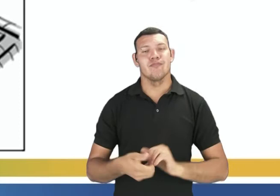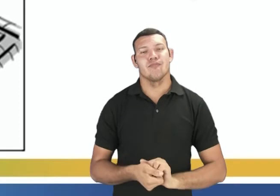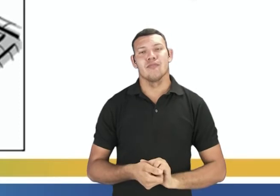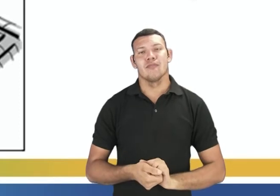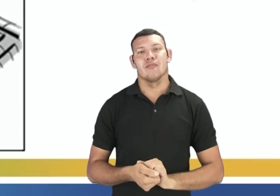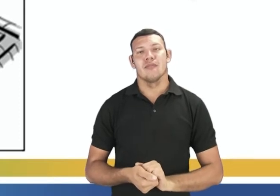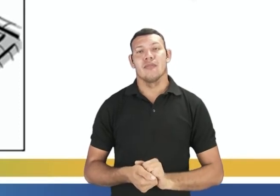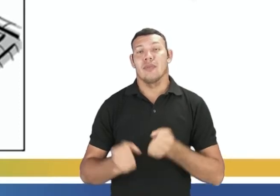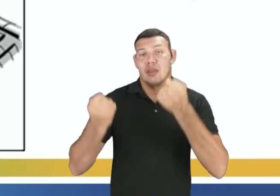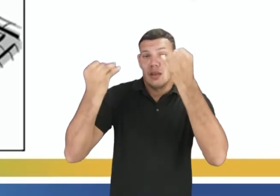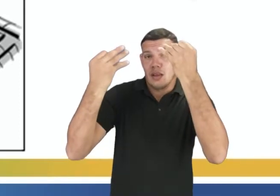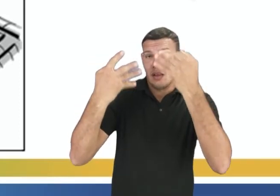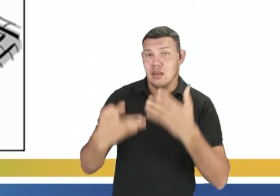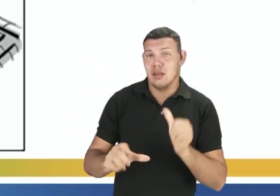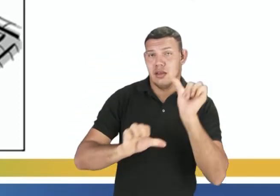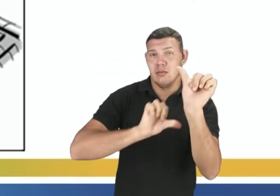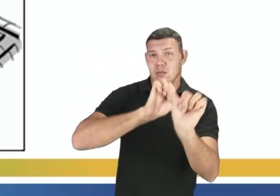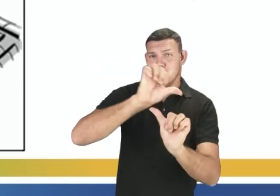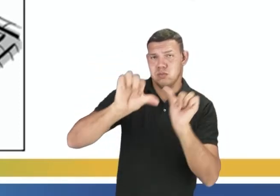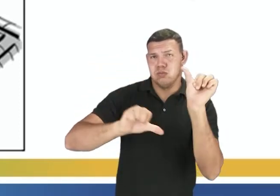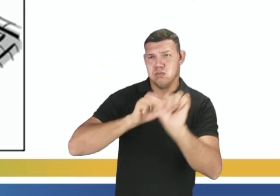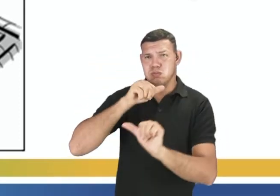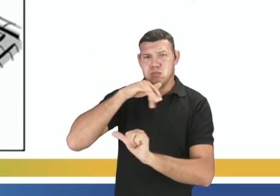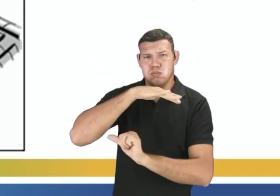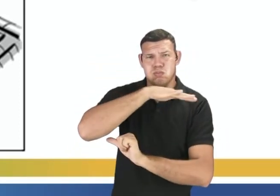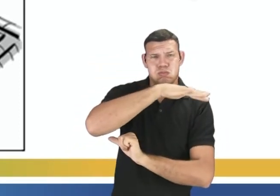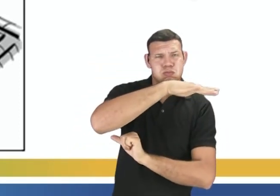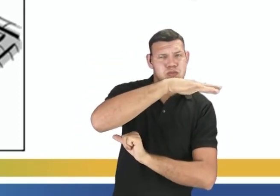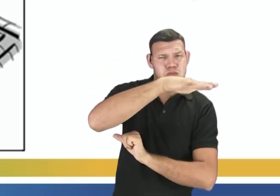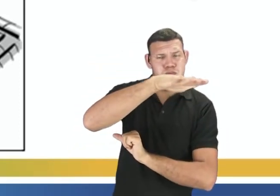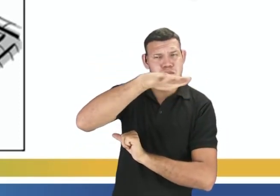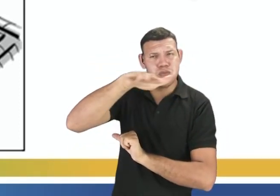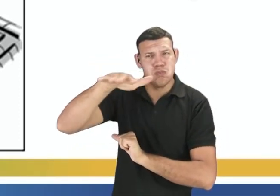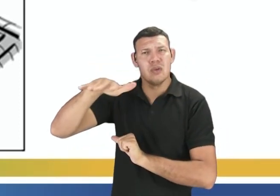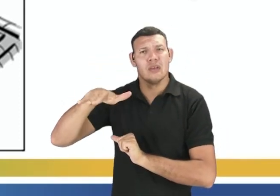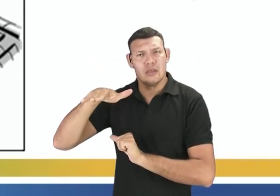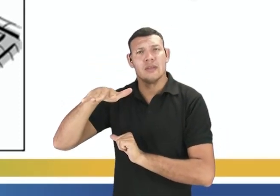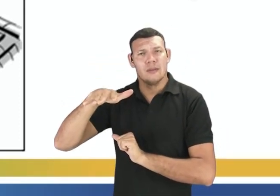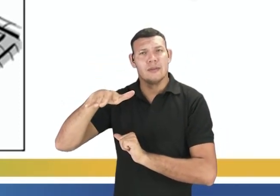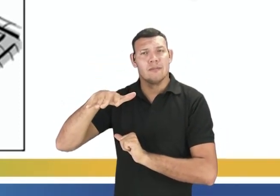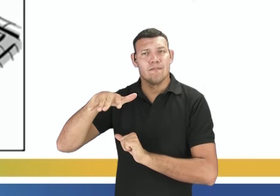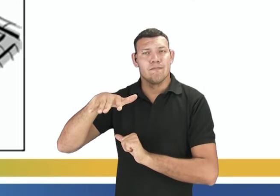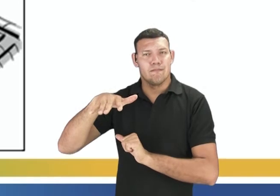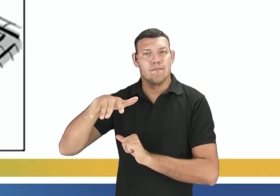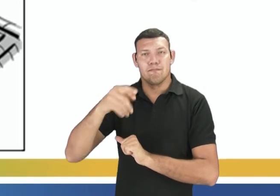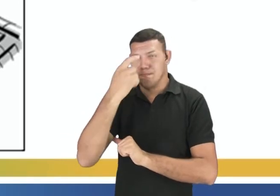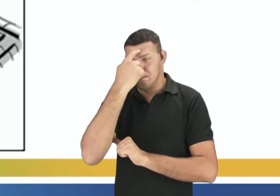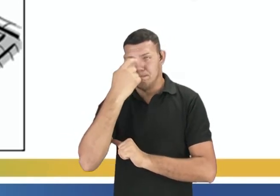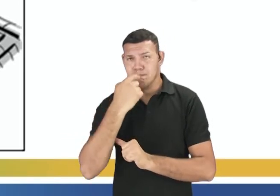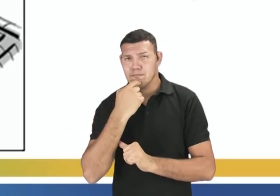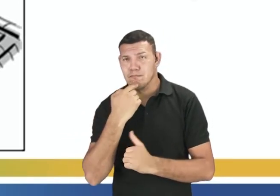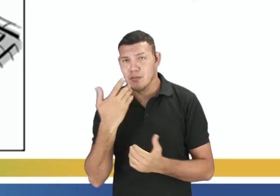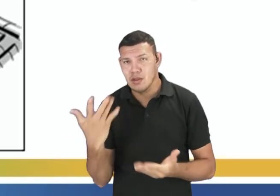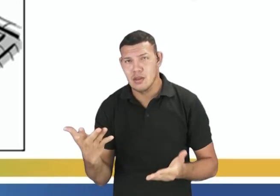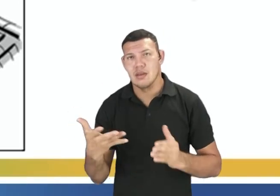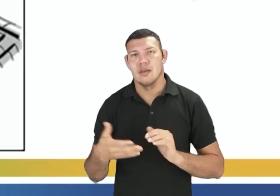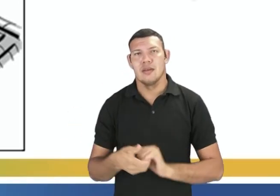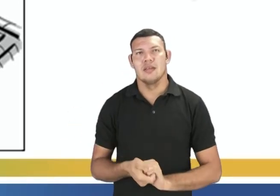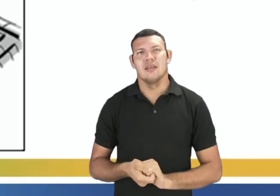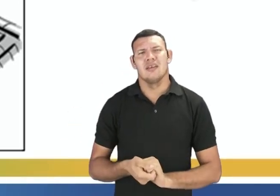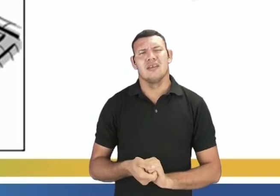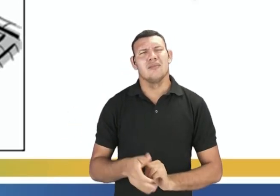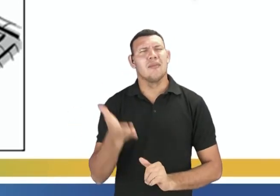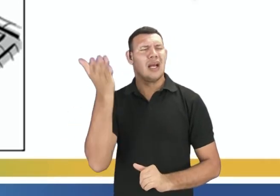estou falando da transformação da paisagem urbana. Então houve uma transformação nessa imagem, né? Antes nós só tínhamos